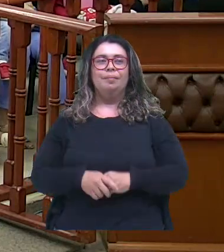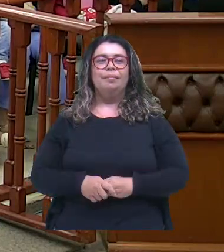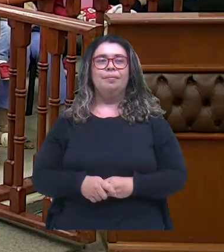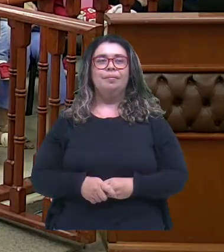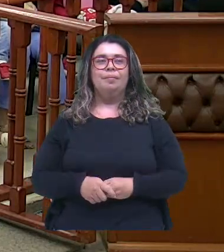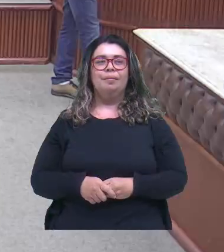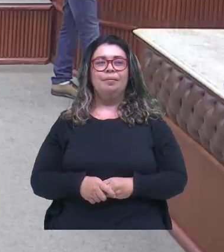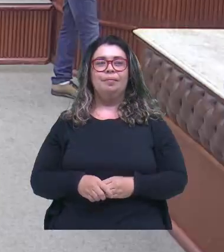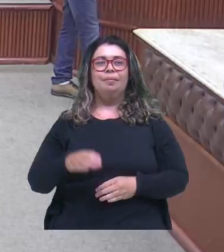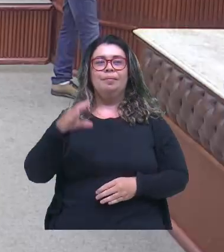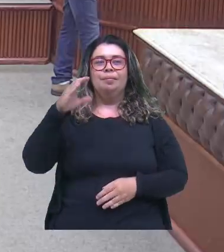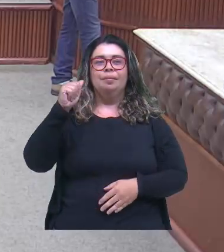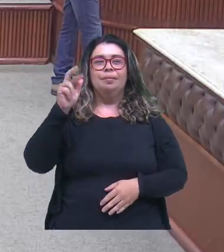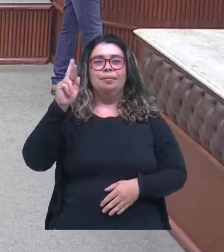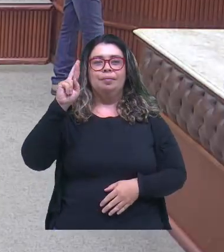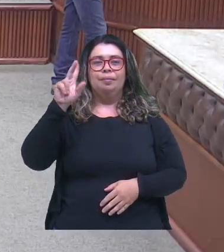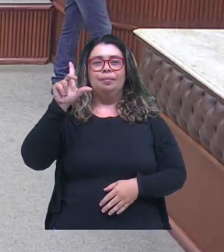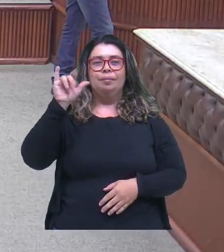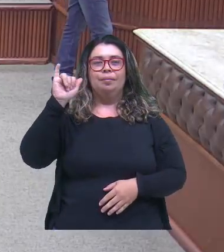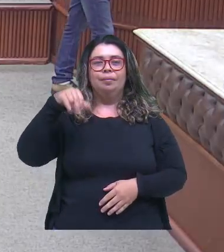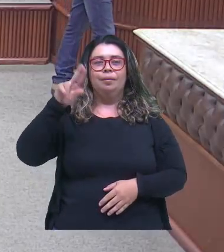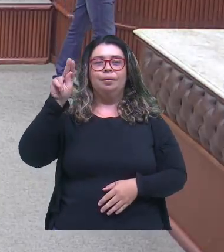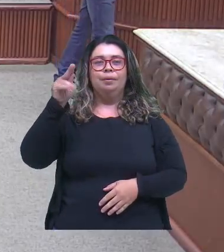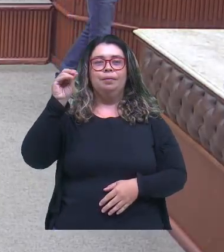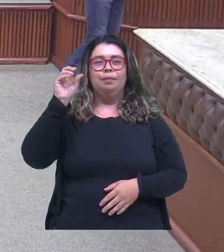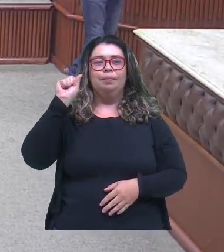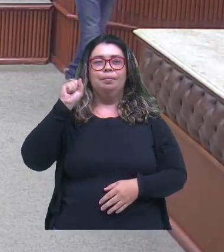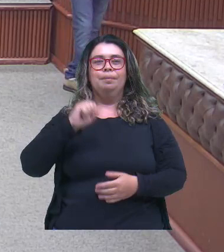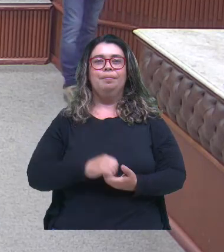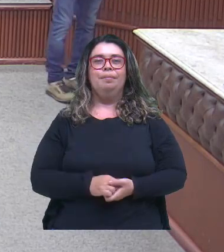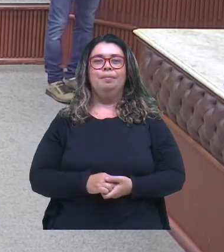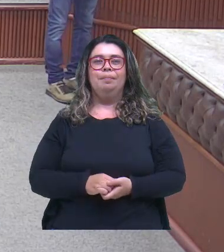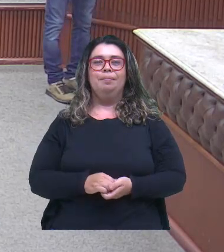Vereador José Carlos Silva Beitum.